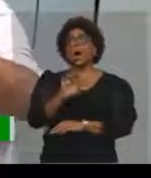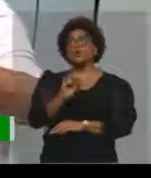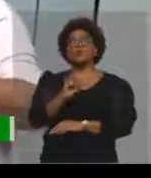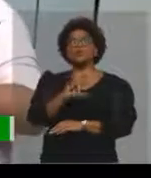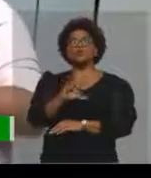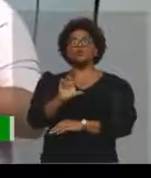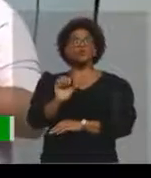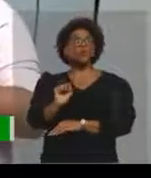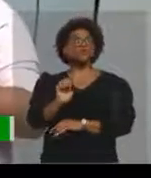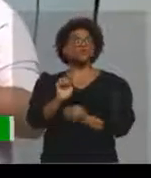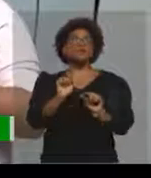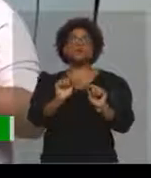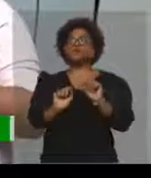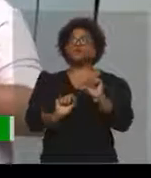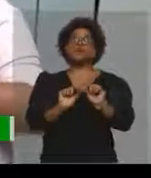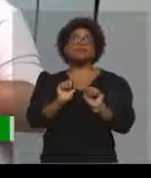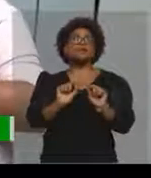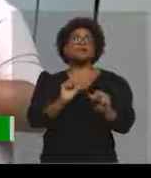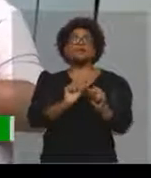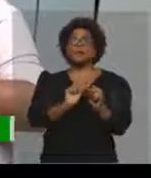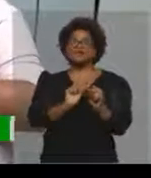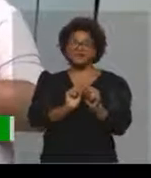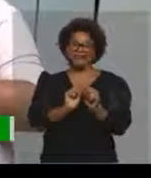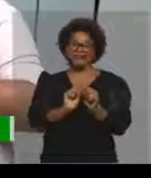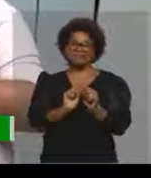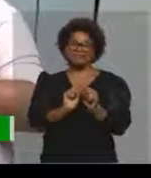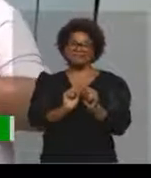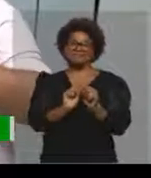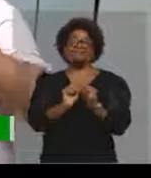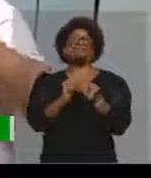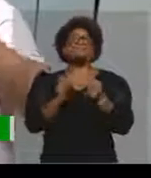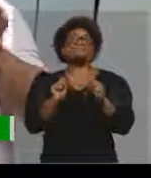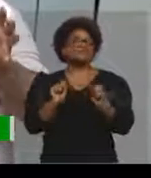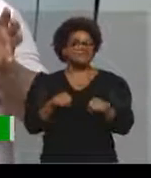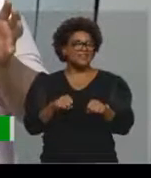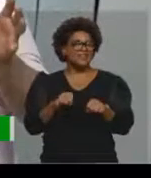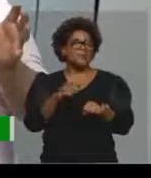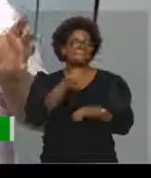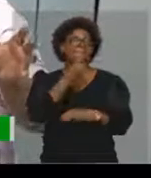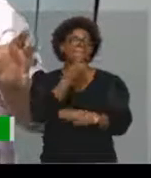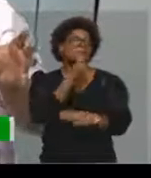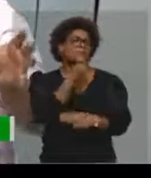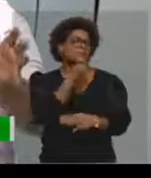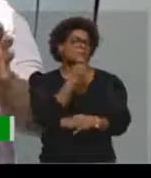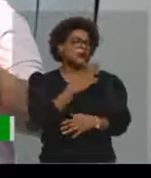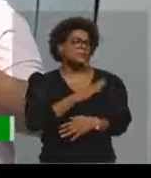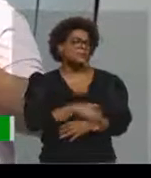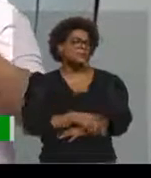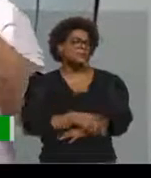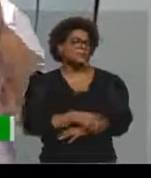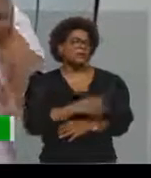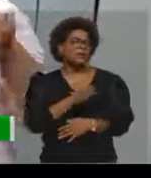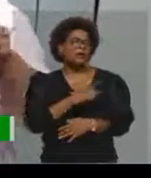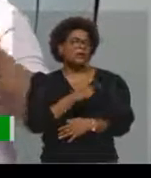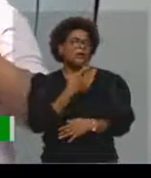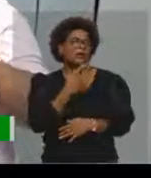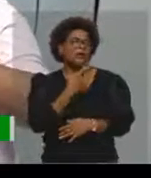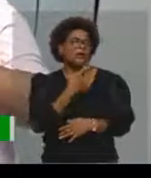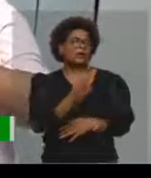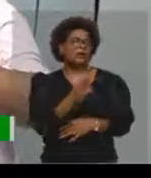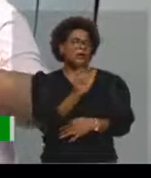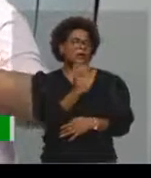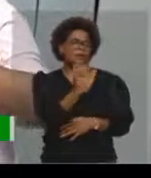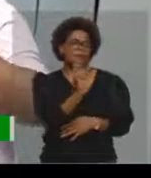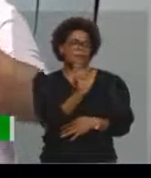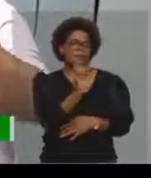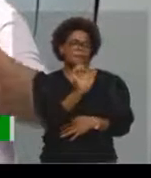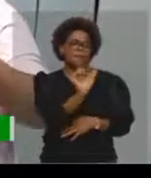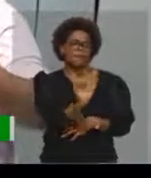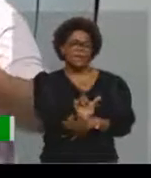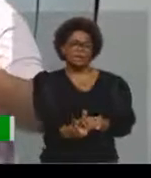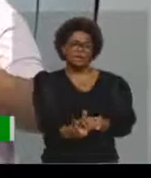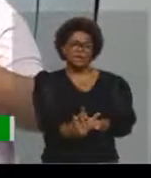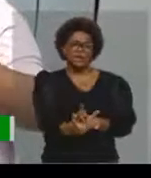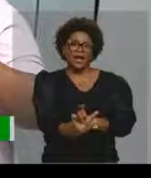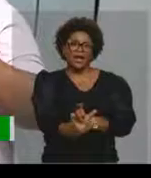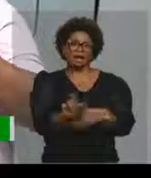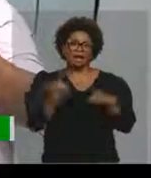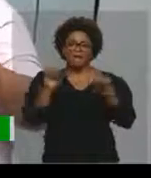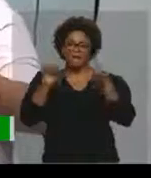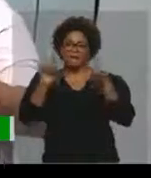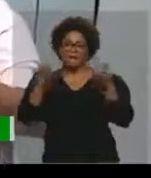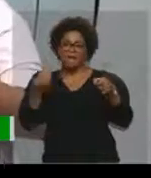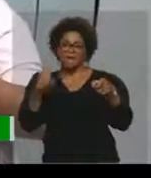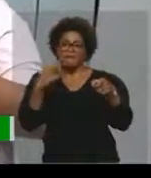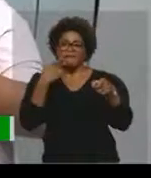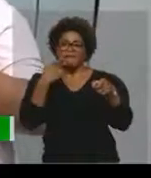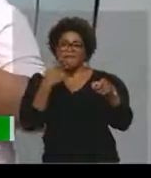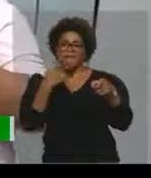a ação deles na cena. Então, por exemplo, tem lá a fala do personagem e aí, entre parênteses, tem lá chorando muito, ou